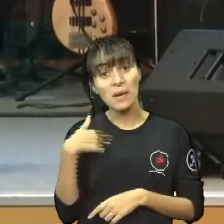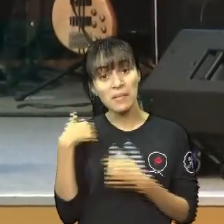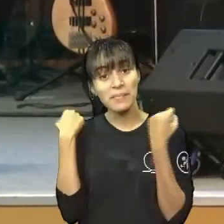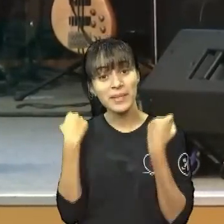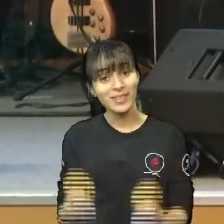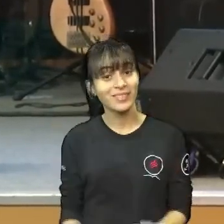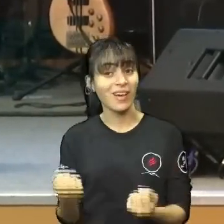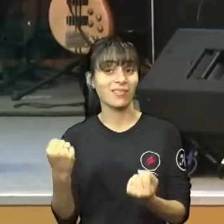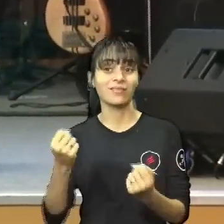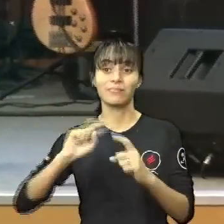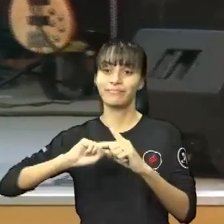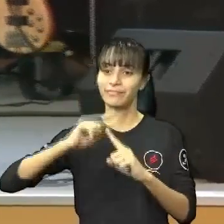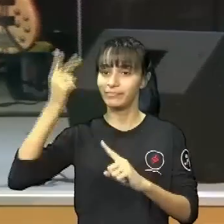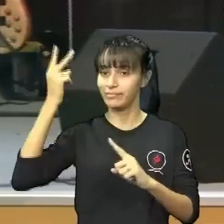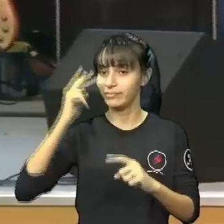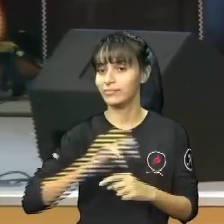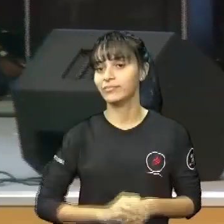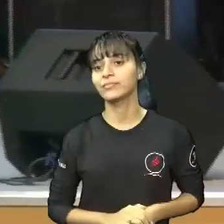pesado